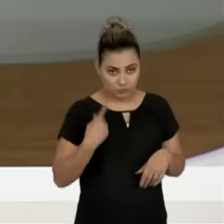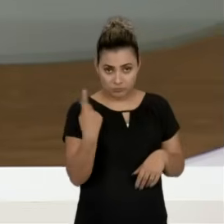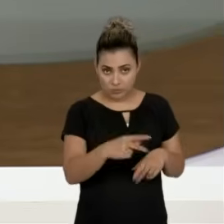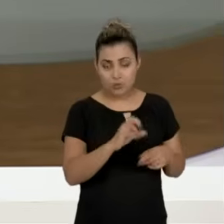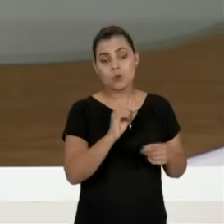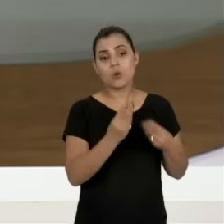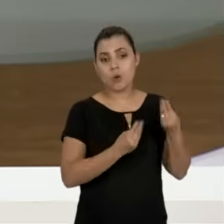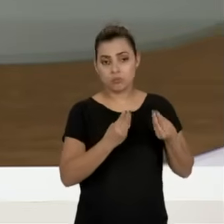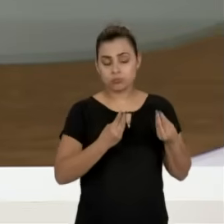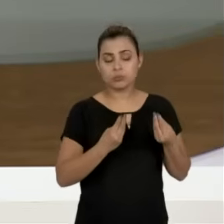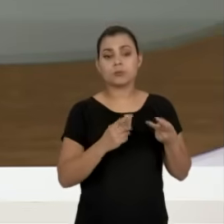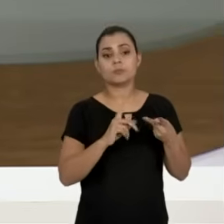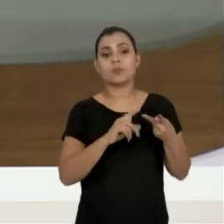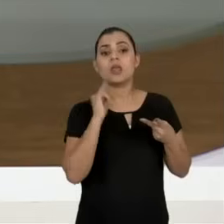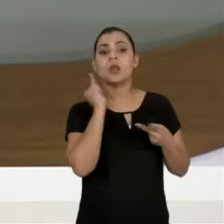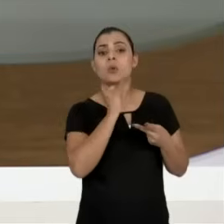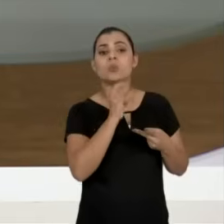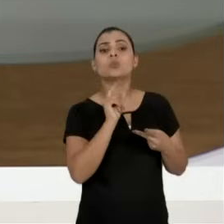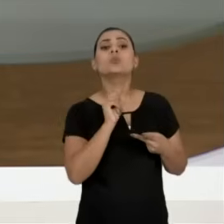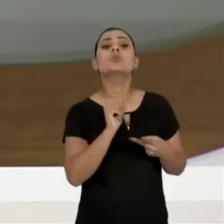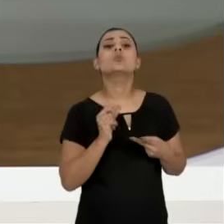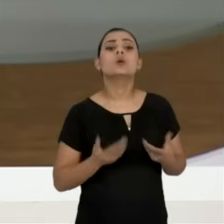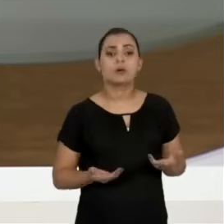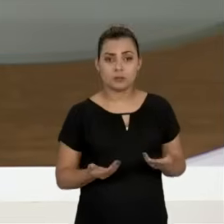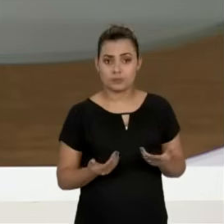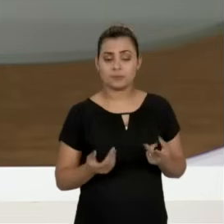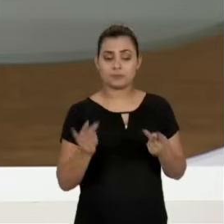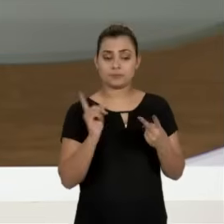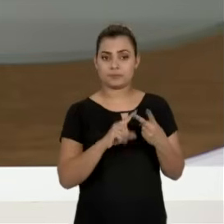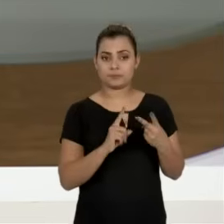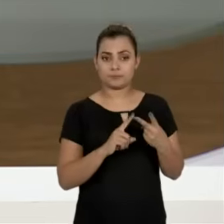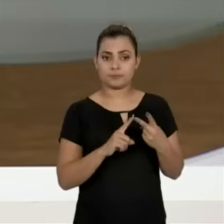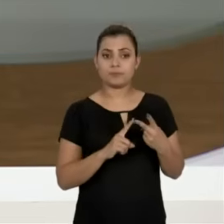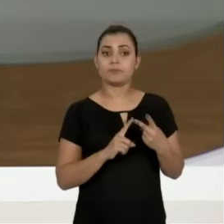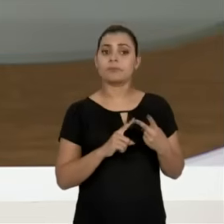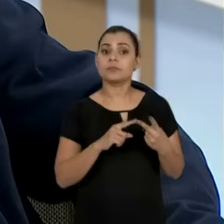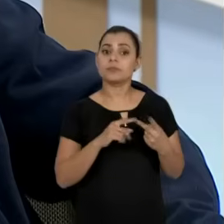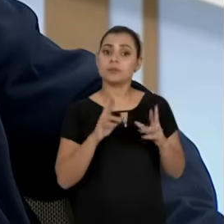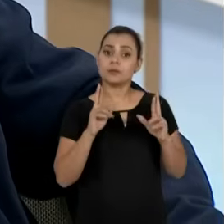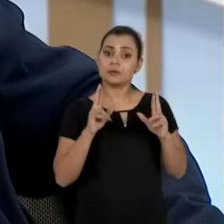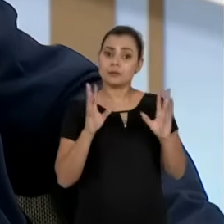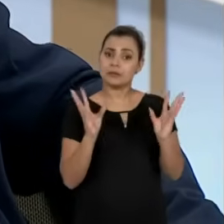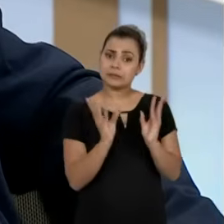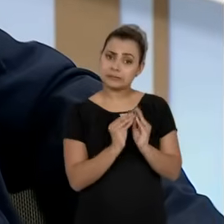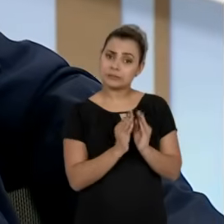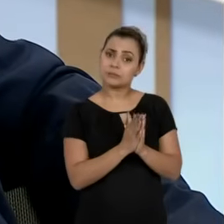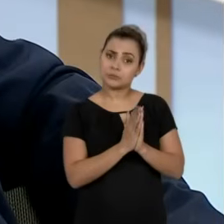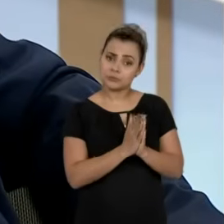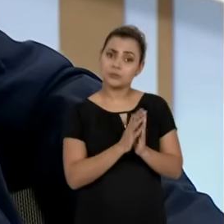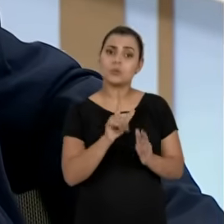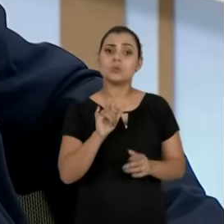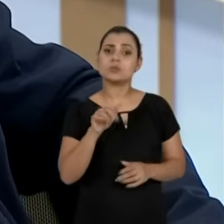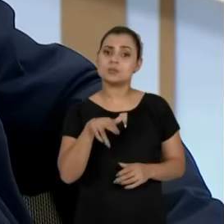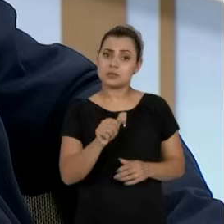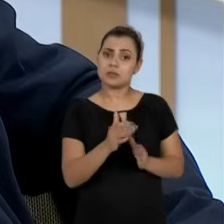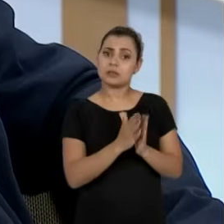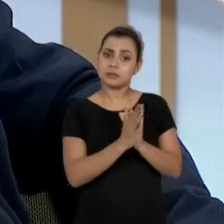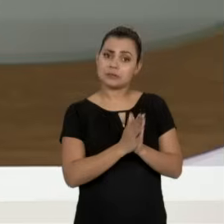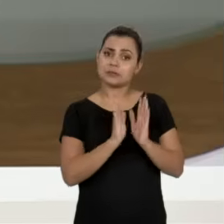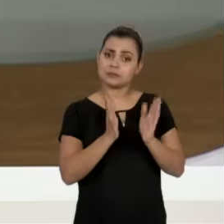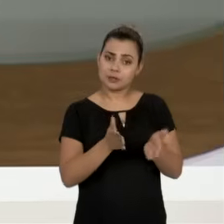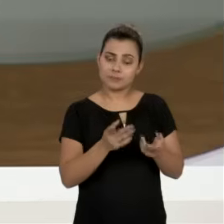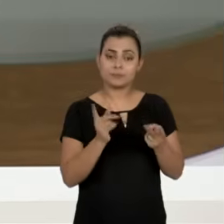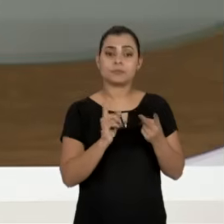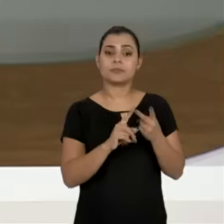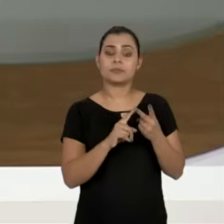ele contou para o senhor. A segunda coisa, estou apostando no poder de concisão, porque a Luciana já pediu a palavra ali. A